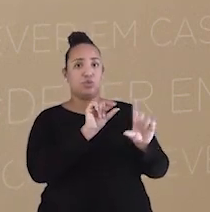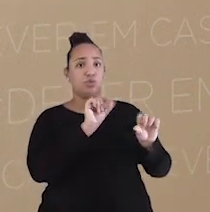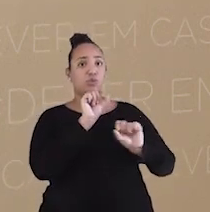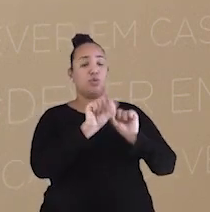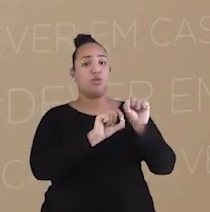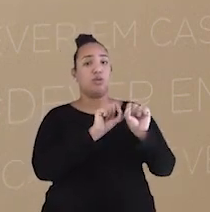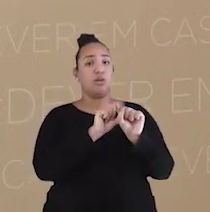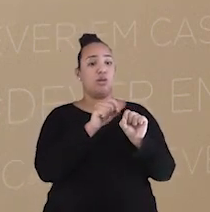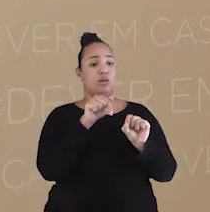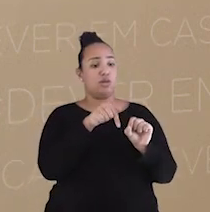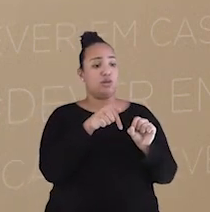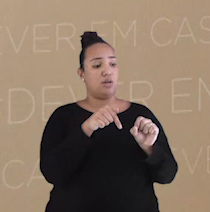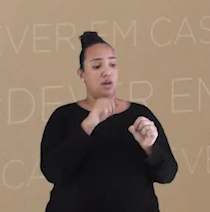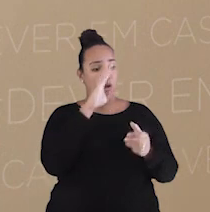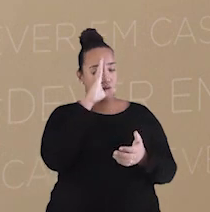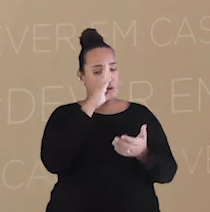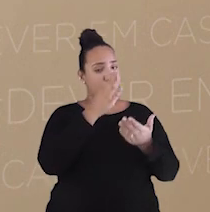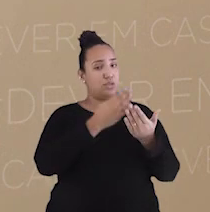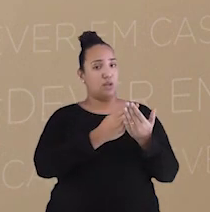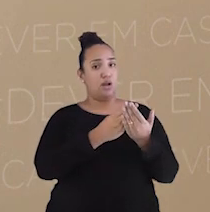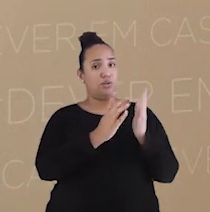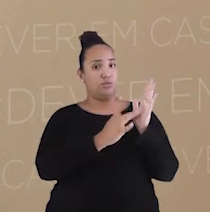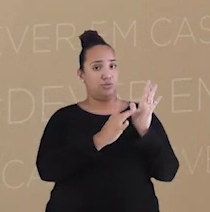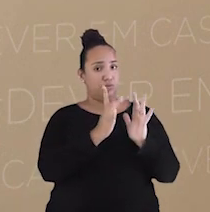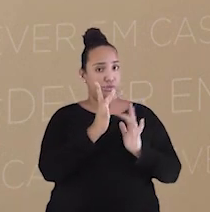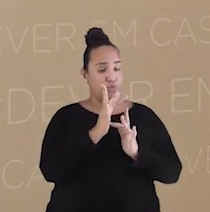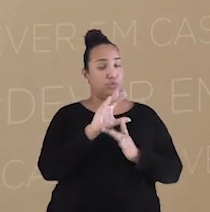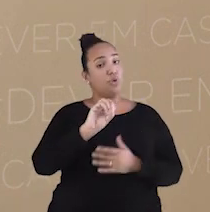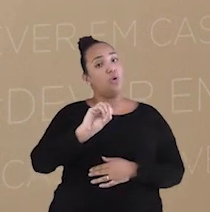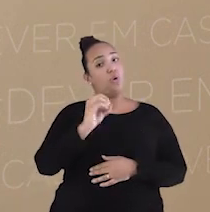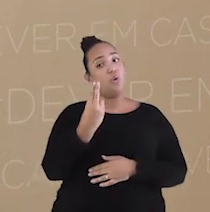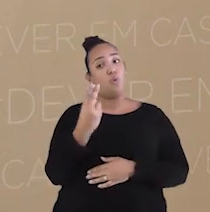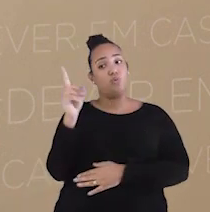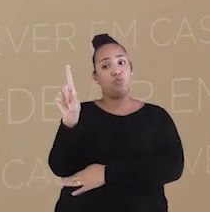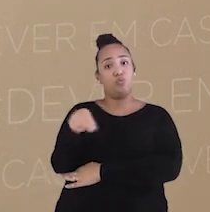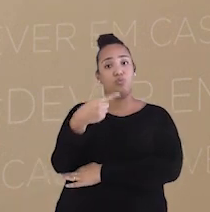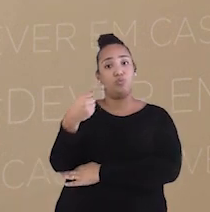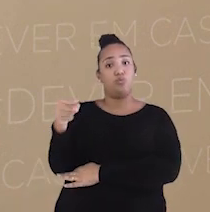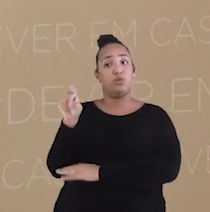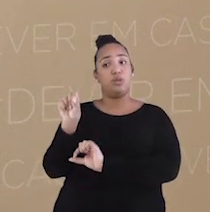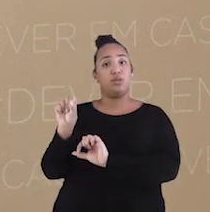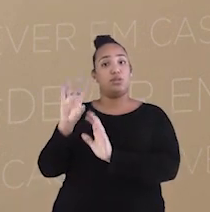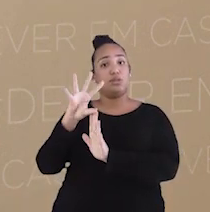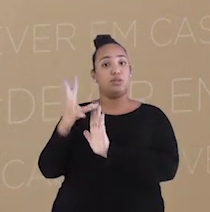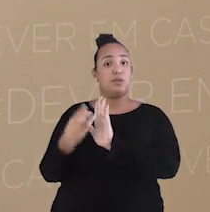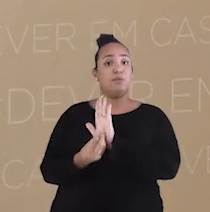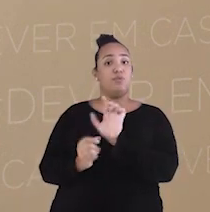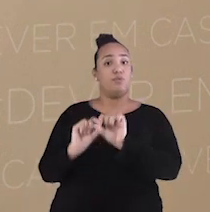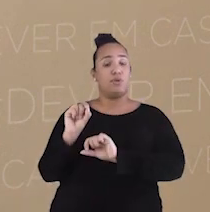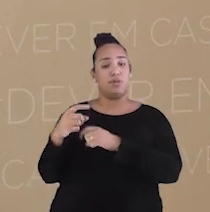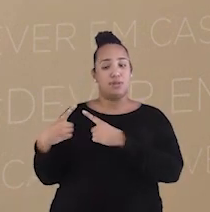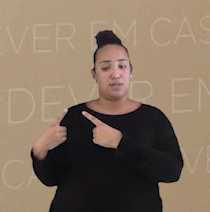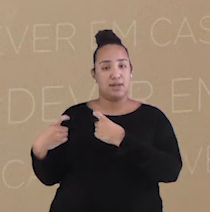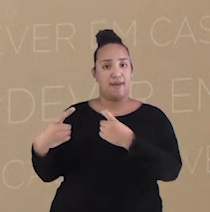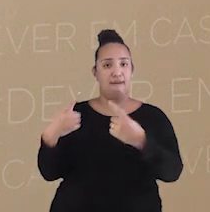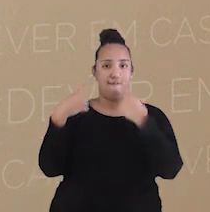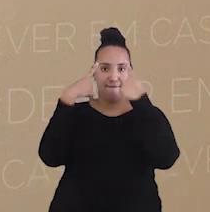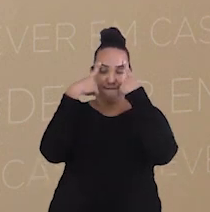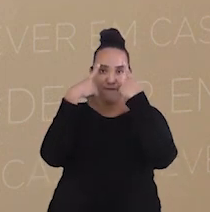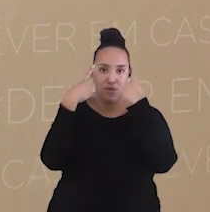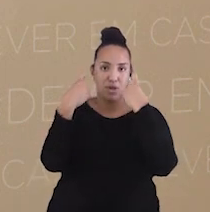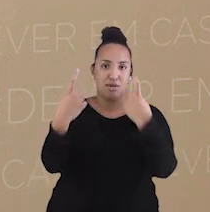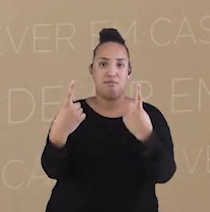não serem alvos de guerra e tornando-se cristãos, ou a espada, que representava a guerra,